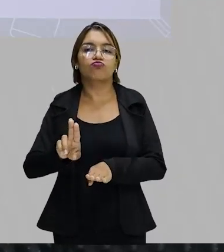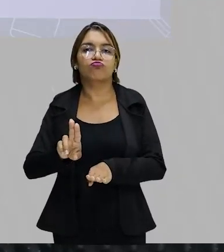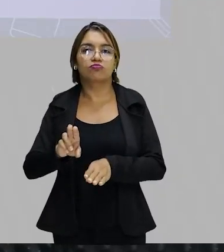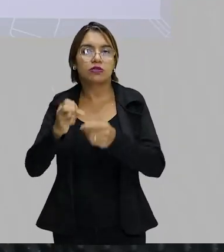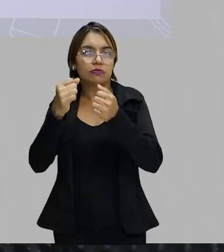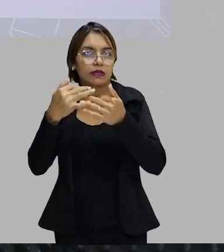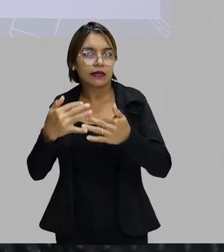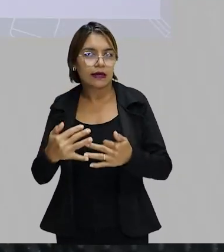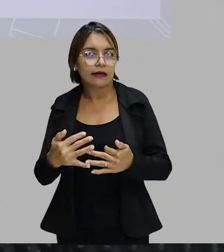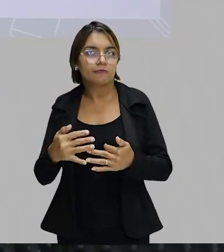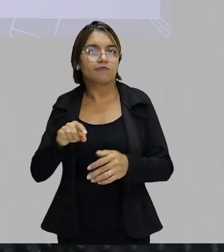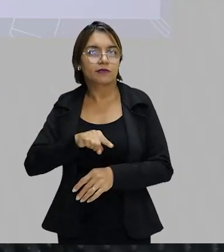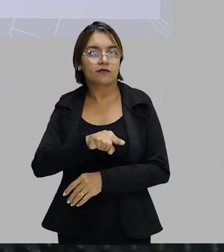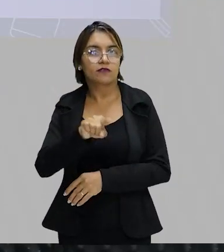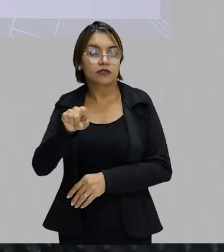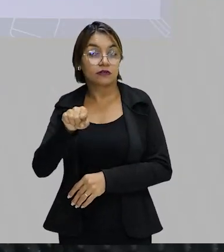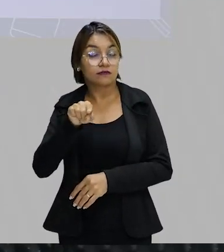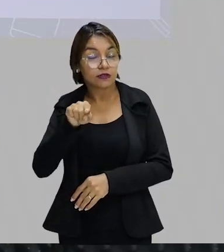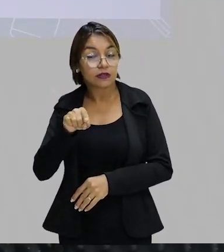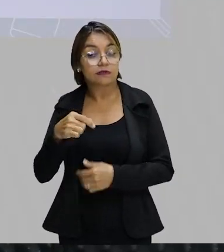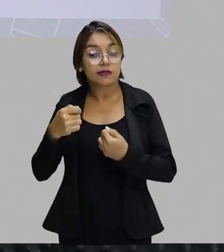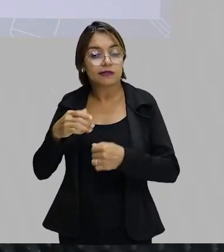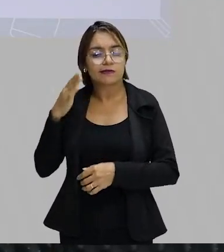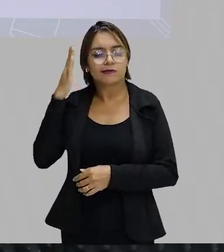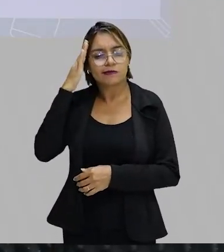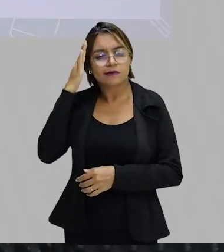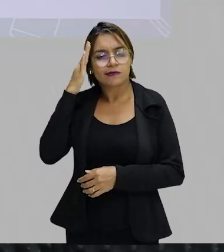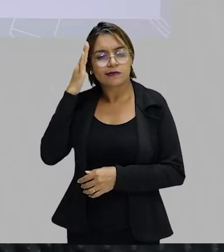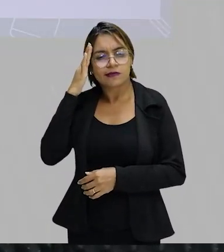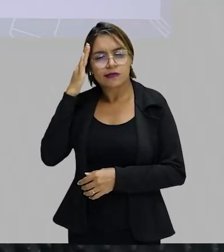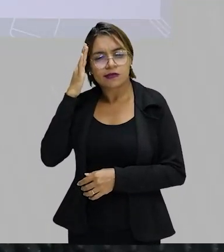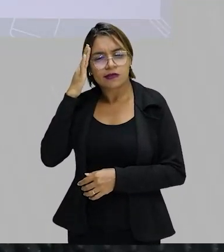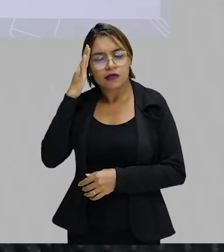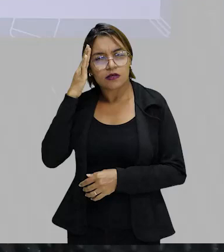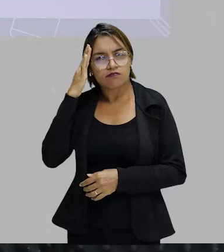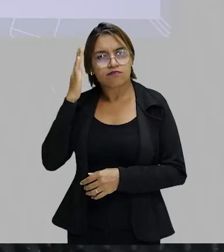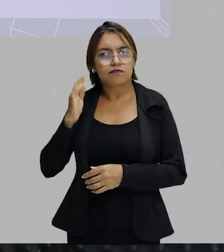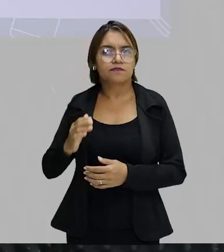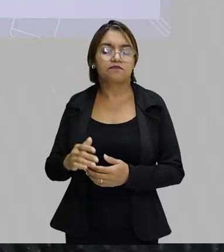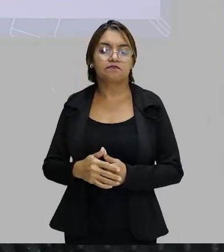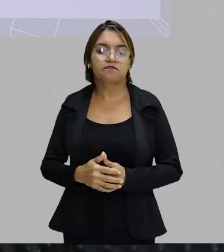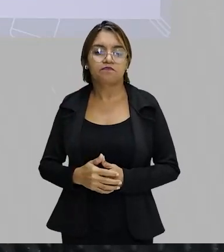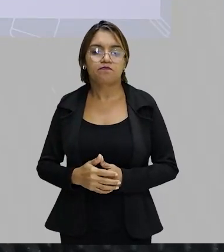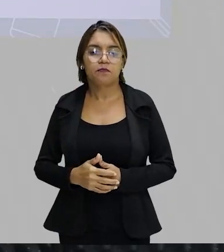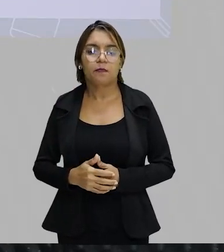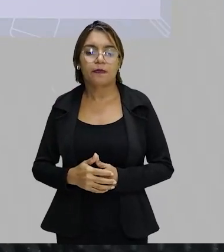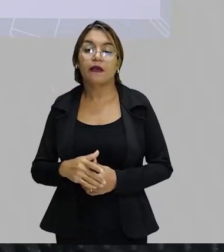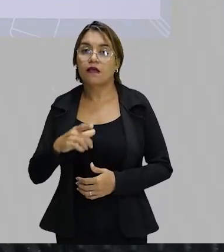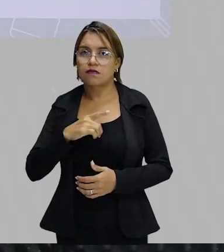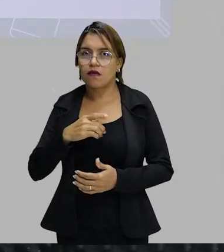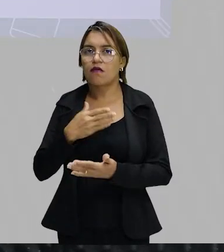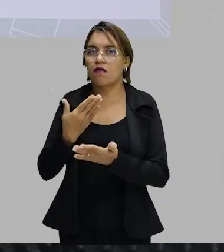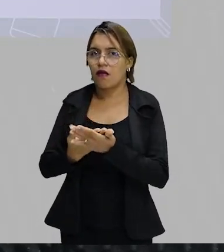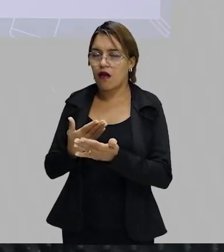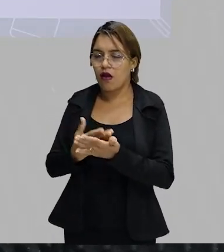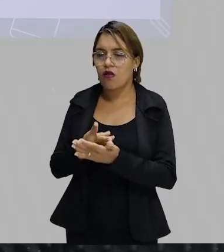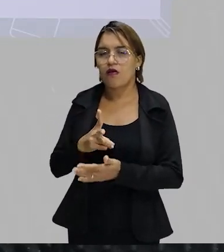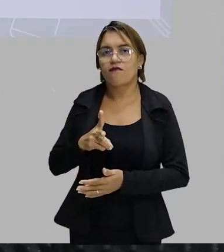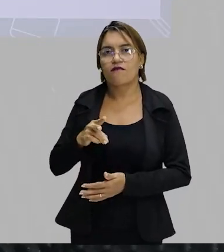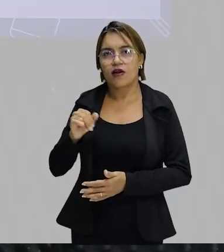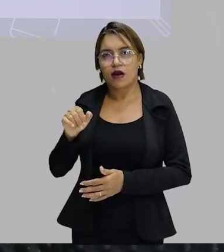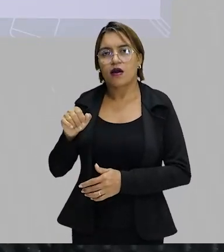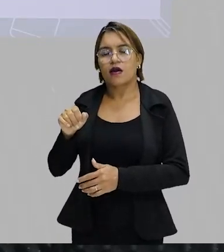vocês. Isso aqui é só o reconhecimento, a identificação e a pontuação da regra, tá? tem lá na aula tudo direitinho. Vai lá, dá